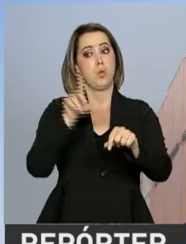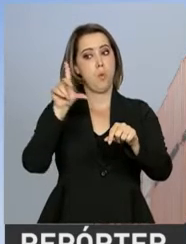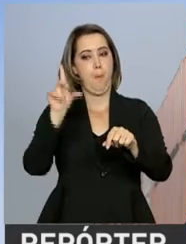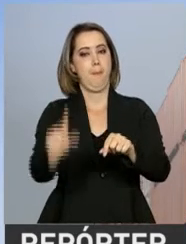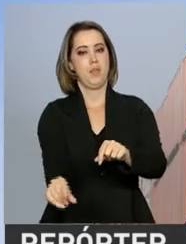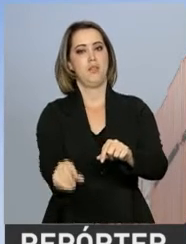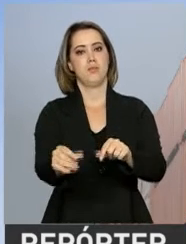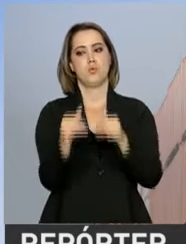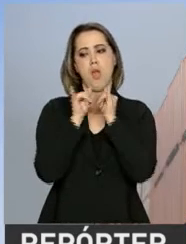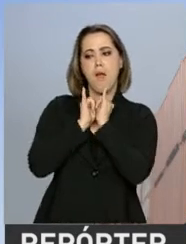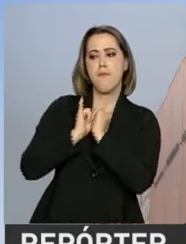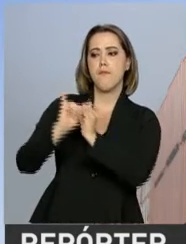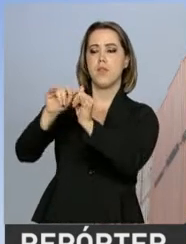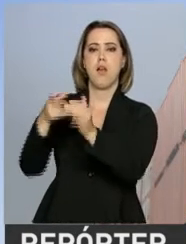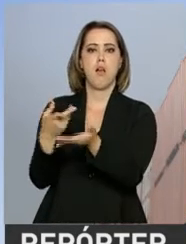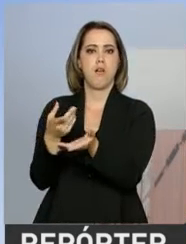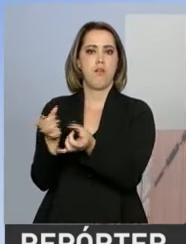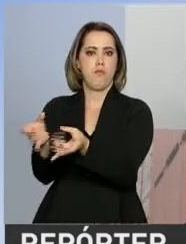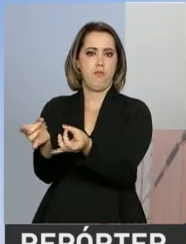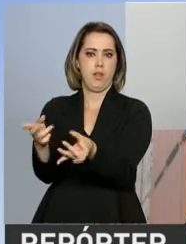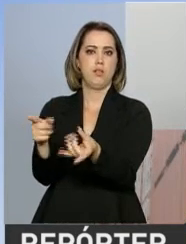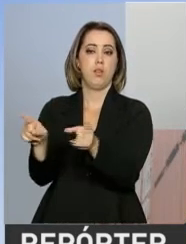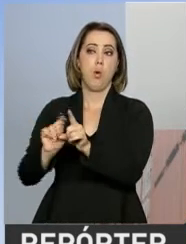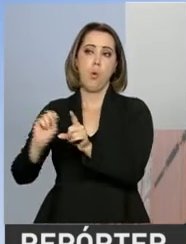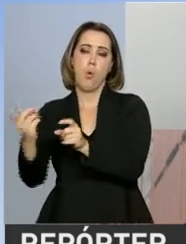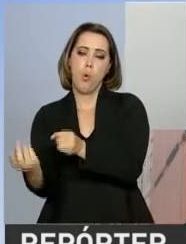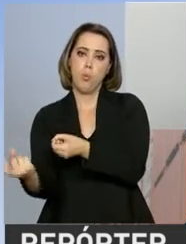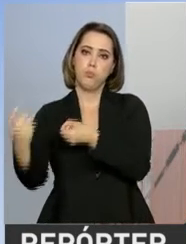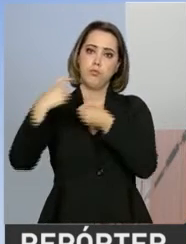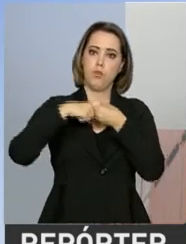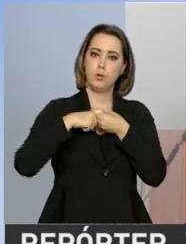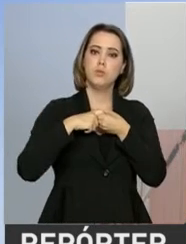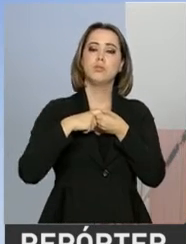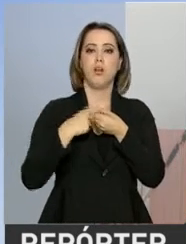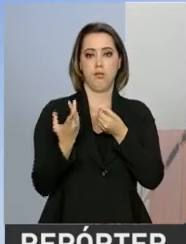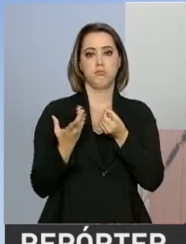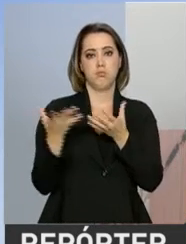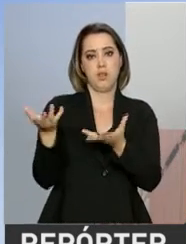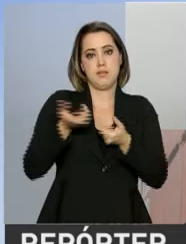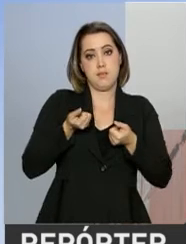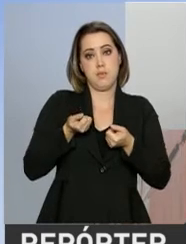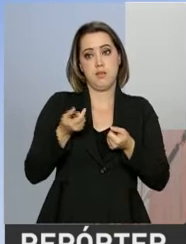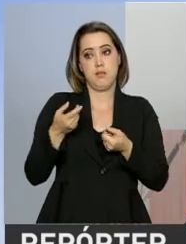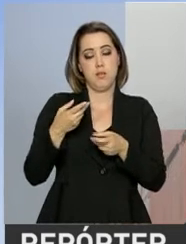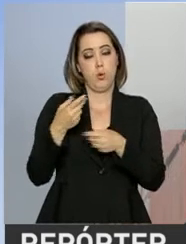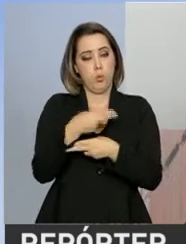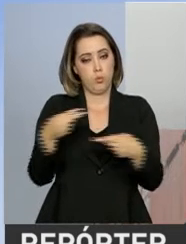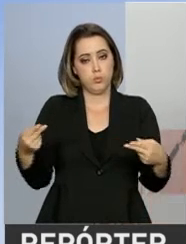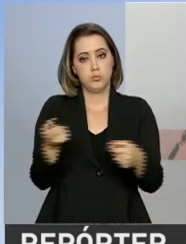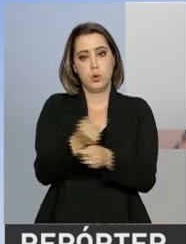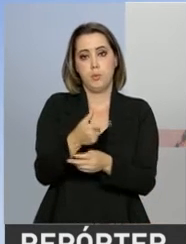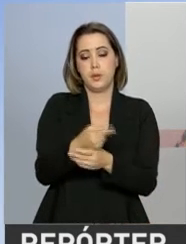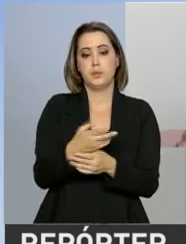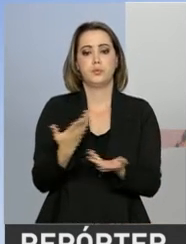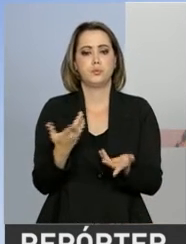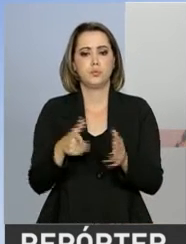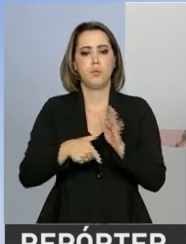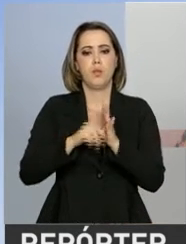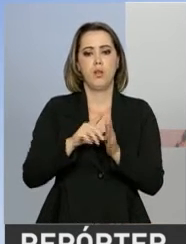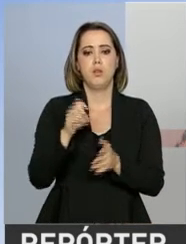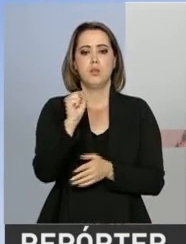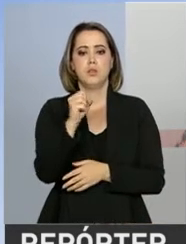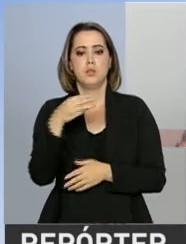enviar ou receber uma mercadoria do exterior. Assim, o tempo médio para exportação pode passar de 13 para 8 dias e